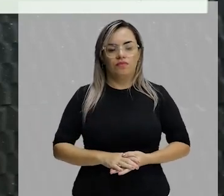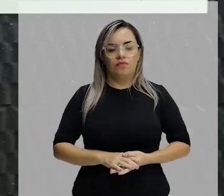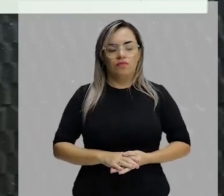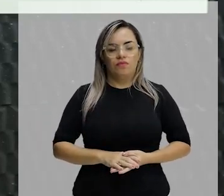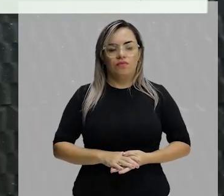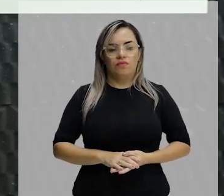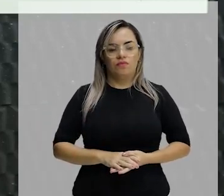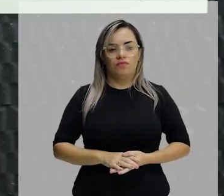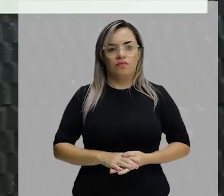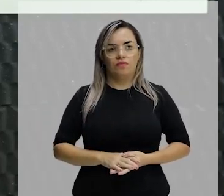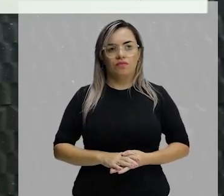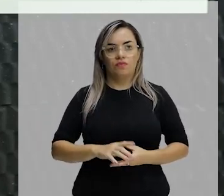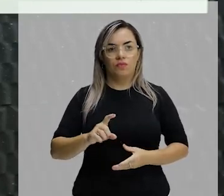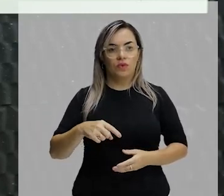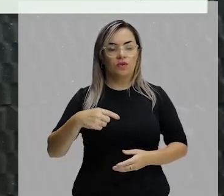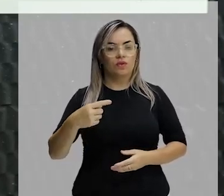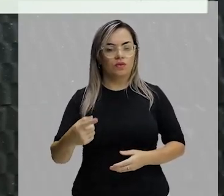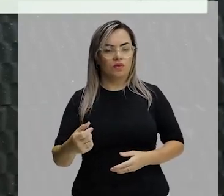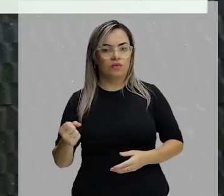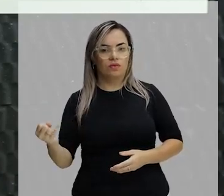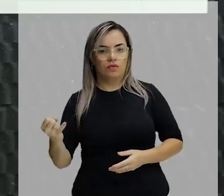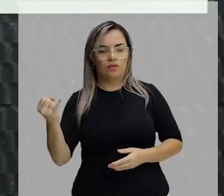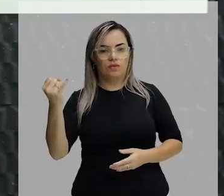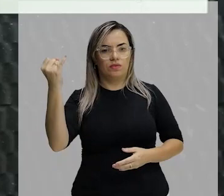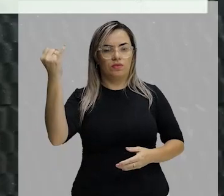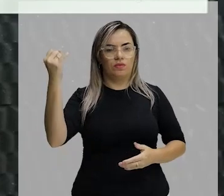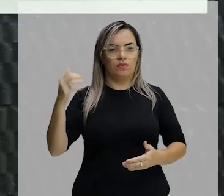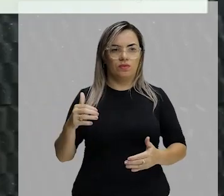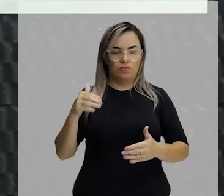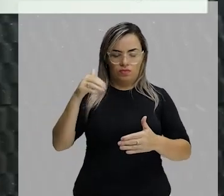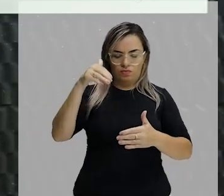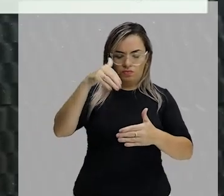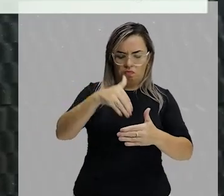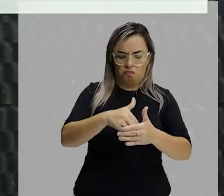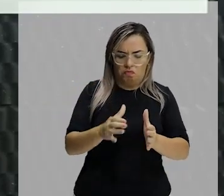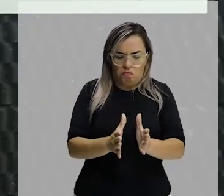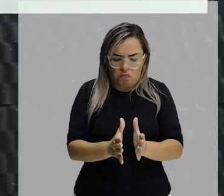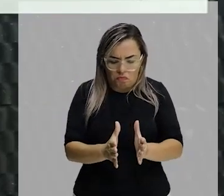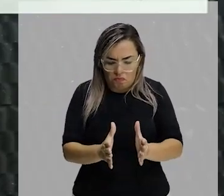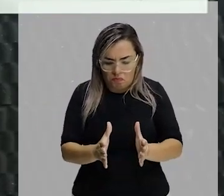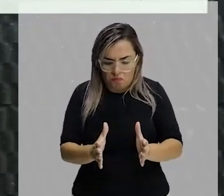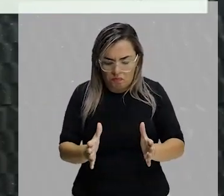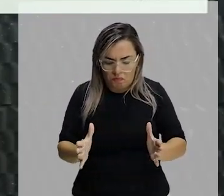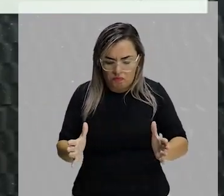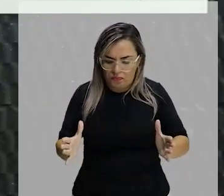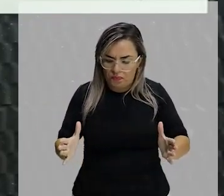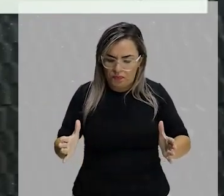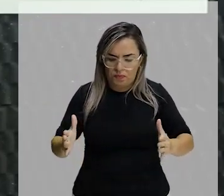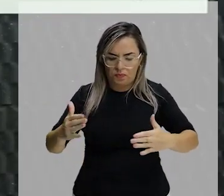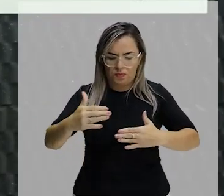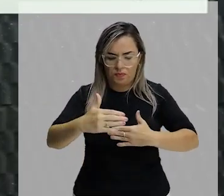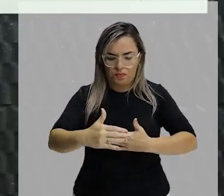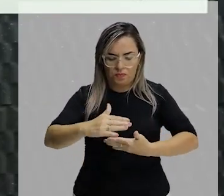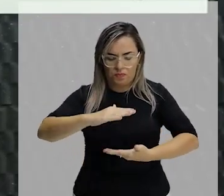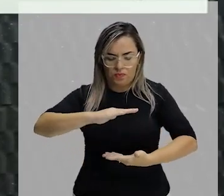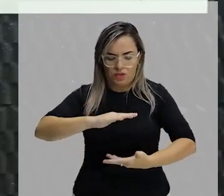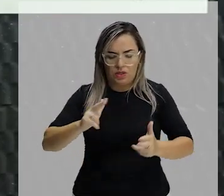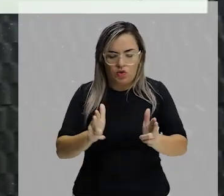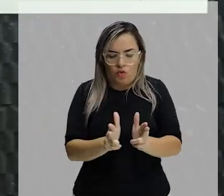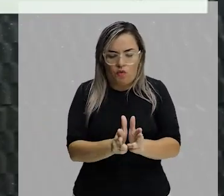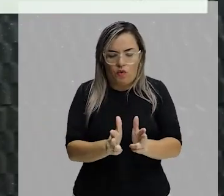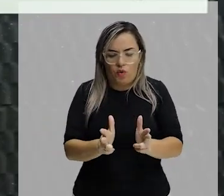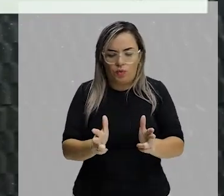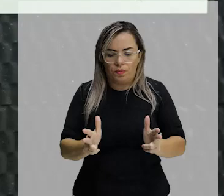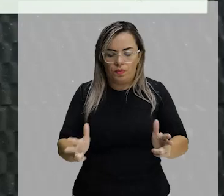outra fórmula bastante importante, que aí agora a parte de dentro, né, quanto de espaço tem dentro de um cubo, é o seu volume.